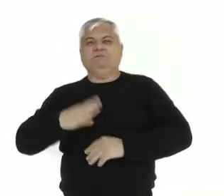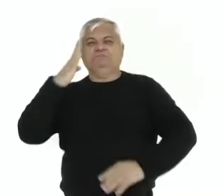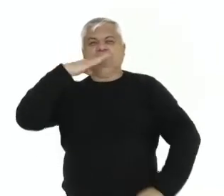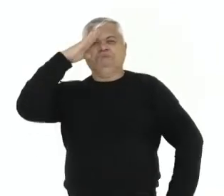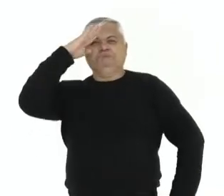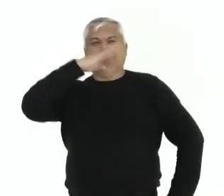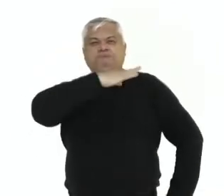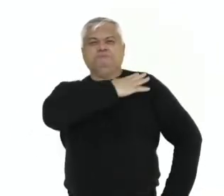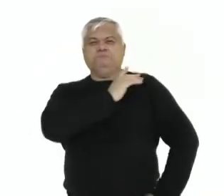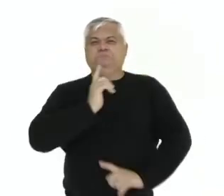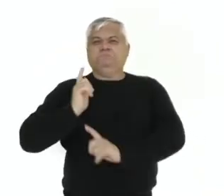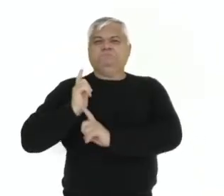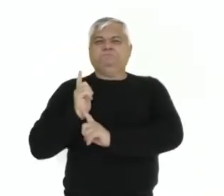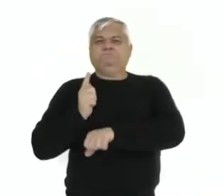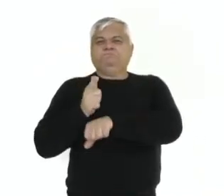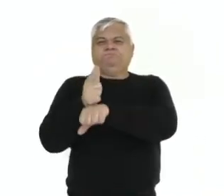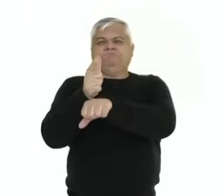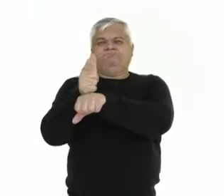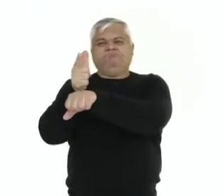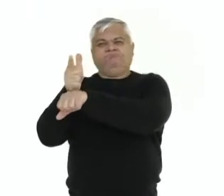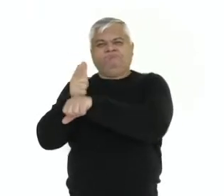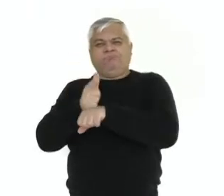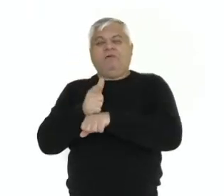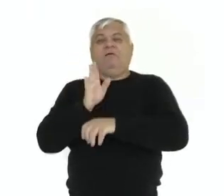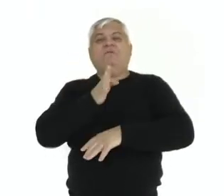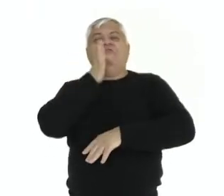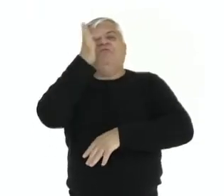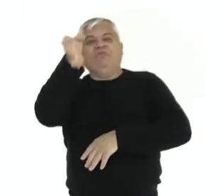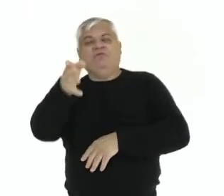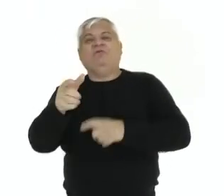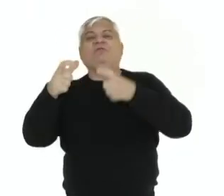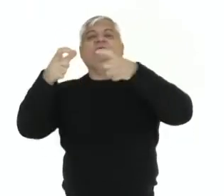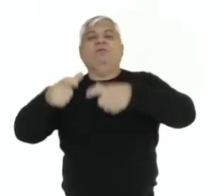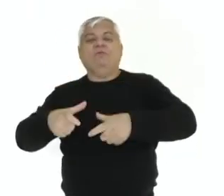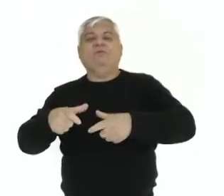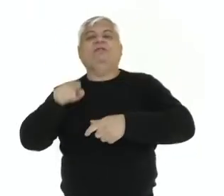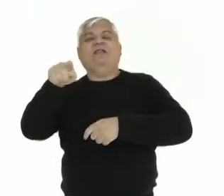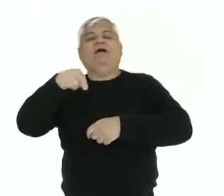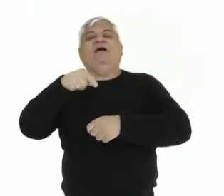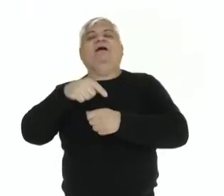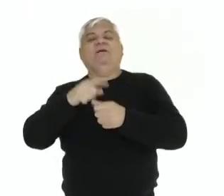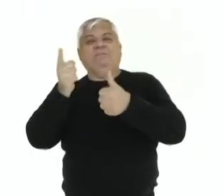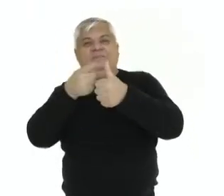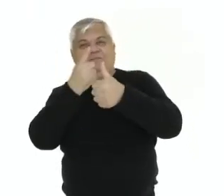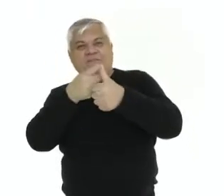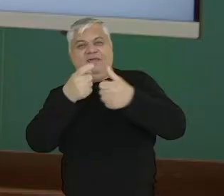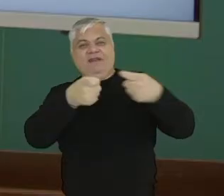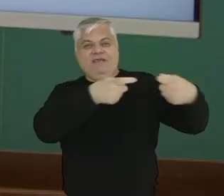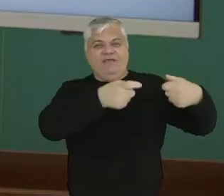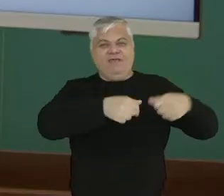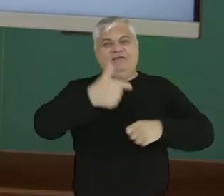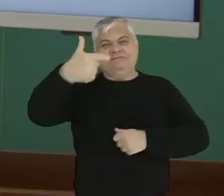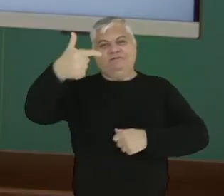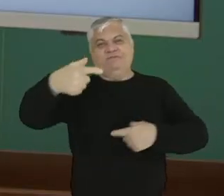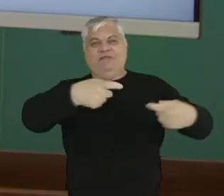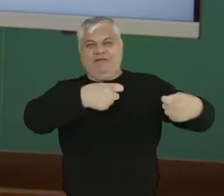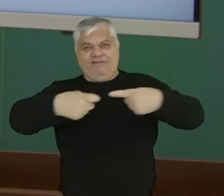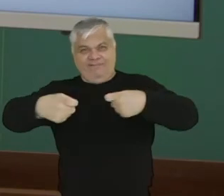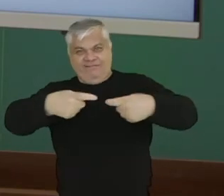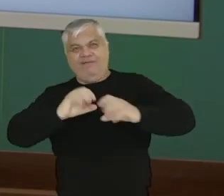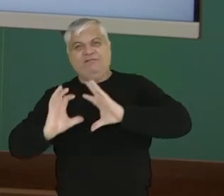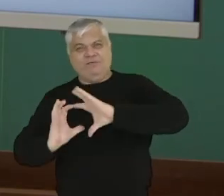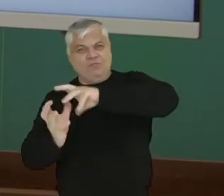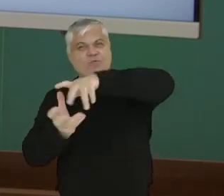a Força Expedicionária Brasileira, participou também da Primeira e da Segunda Guerra Mundial. A Força Expedicionária